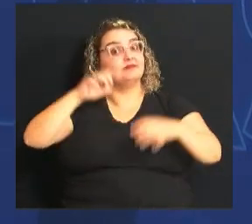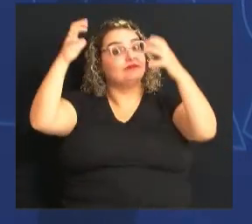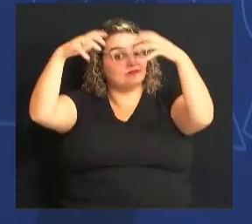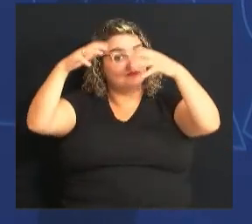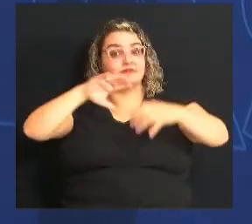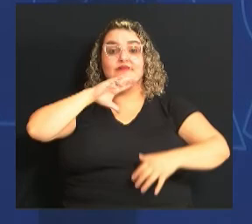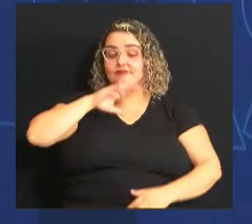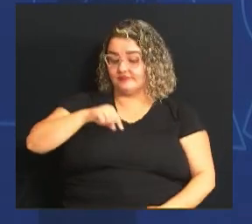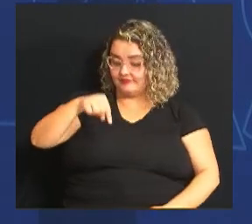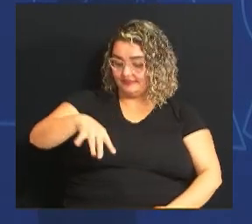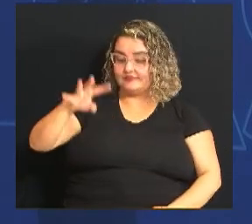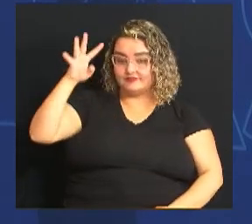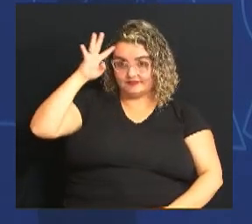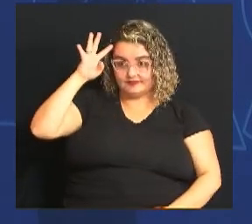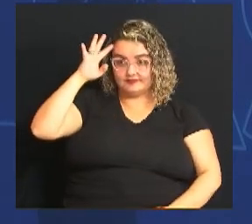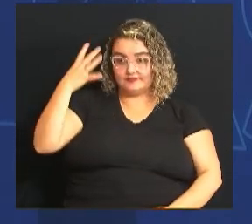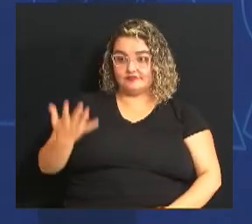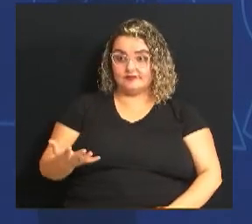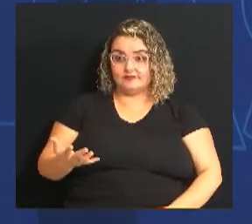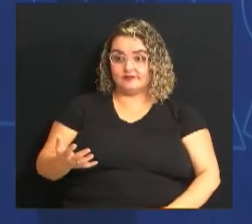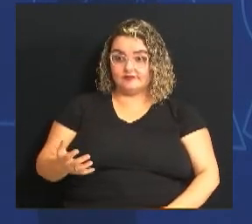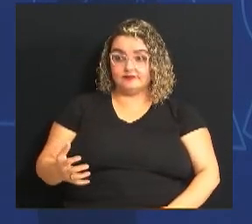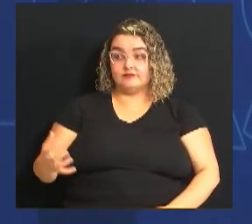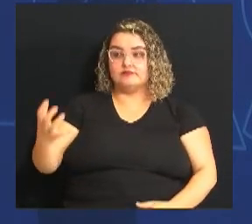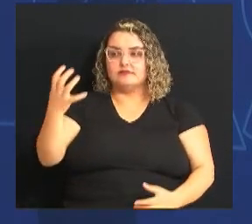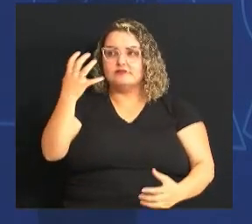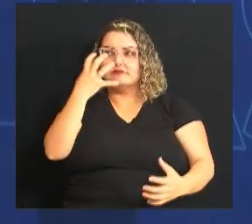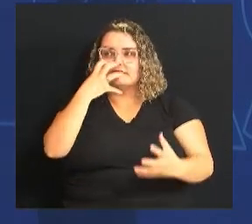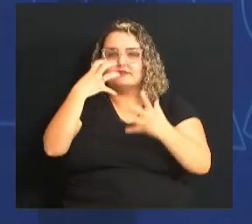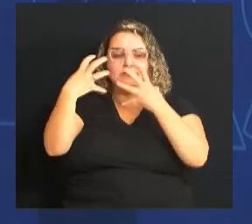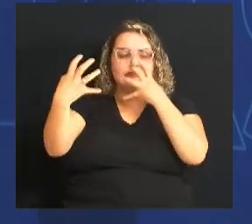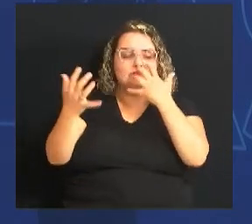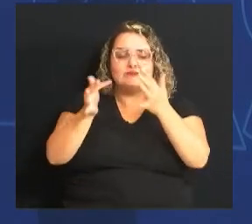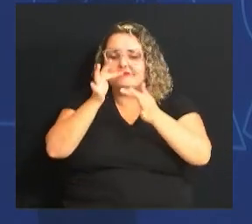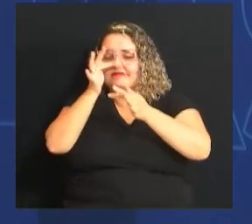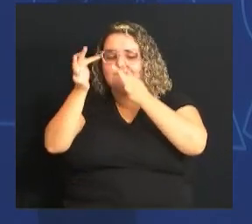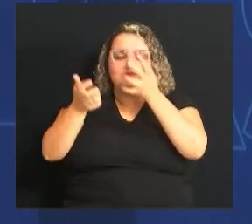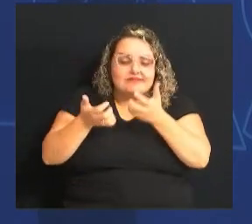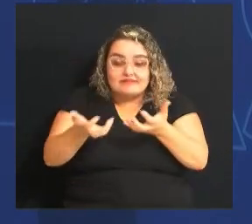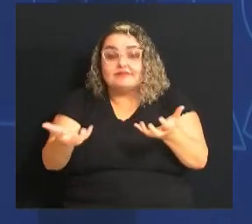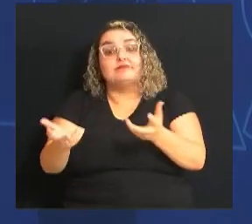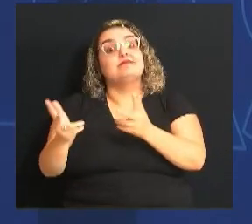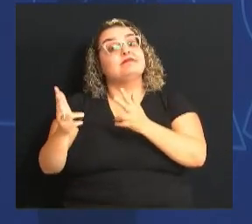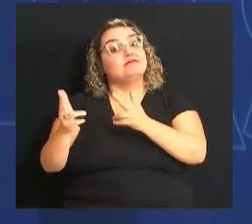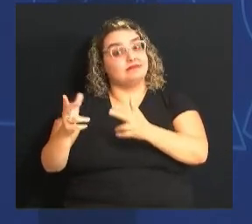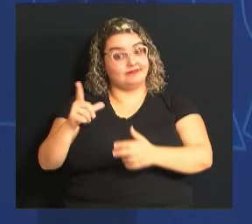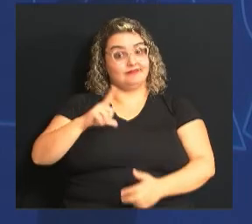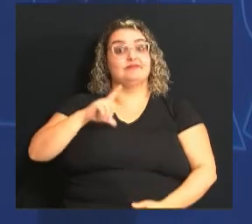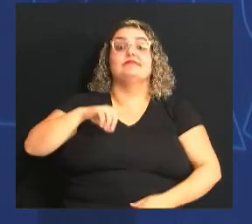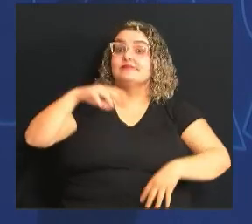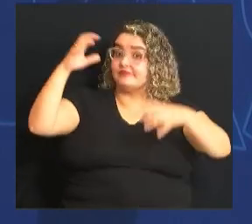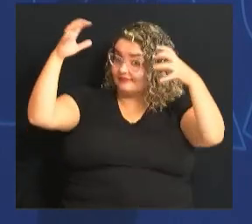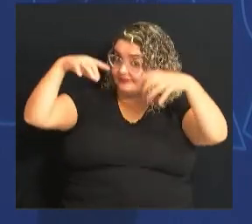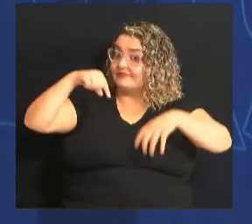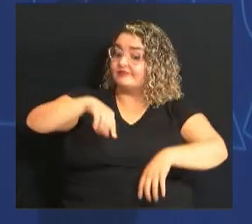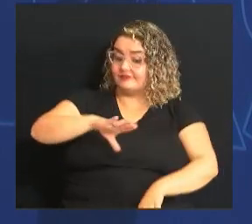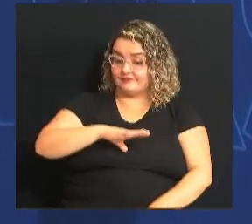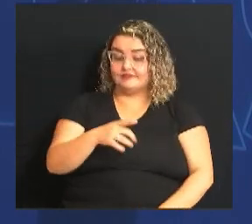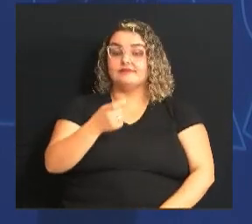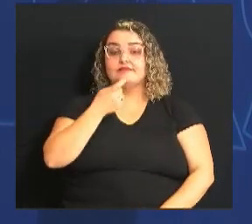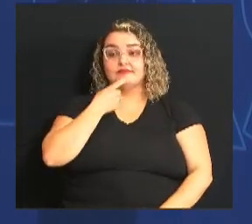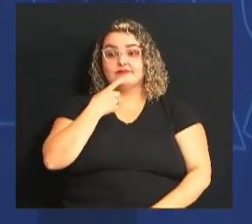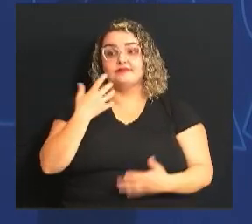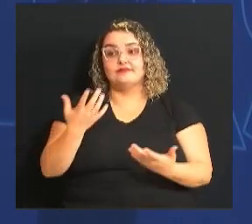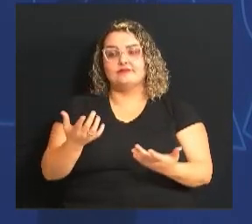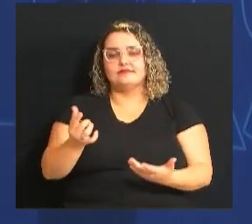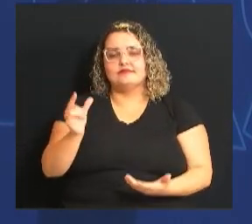desta quarta-feira. E a primavera chega amanhã da mesma maneira, viu? Tem previsão de chuva aqui para a cidade de Campinas e uma